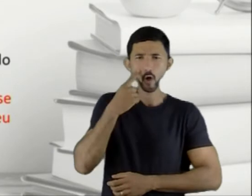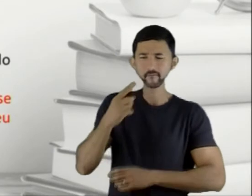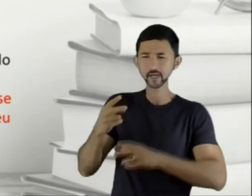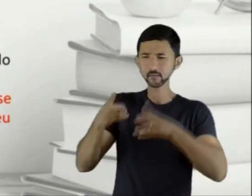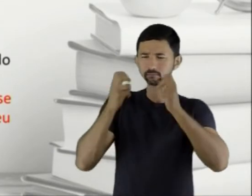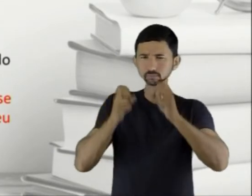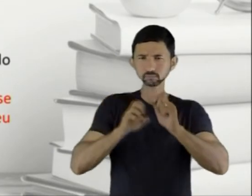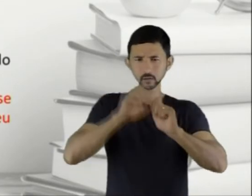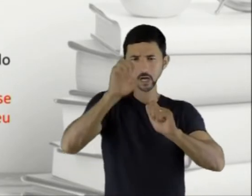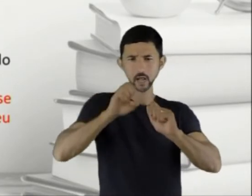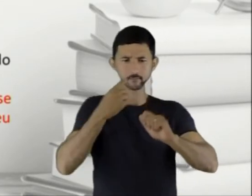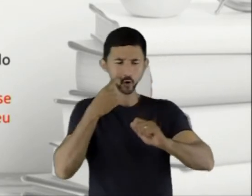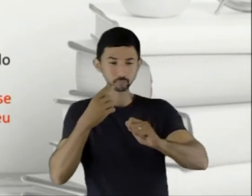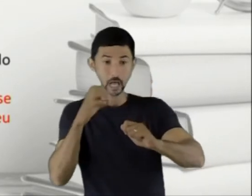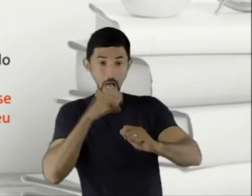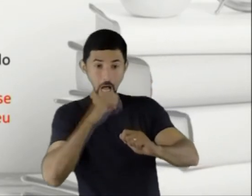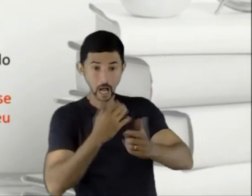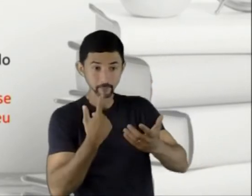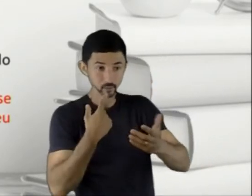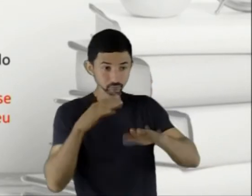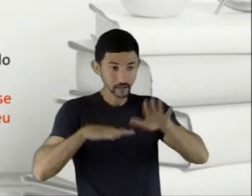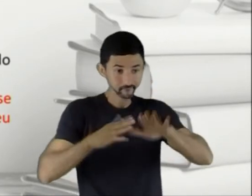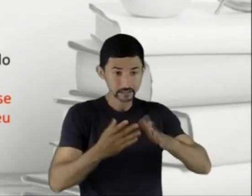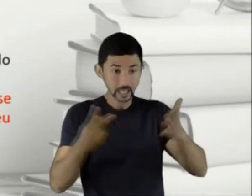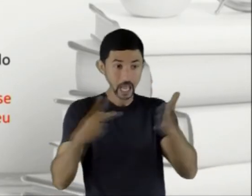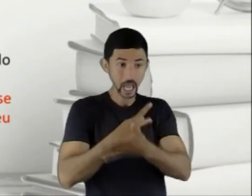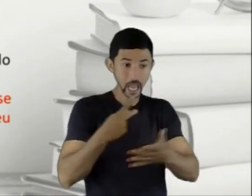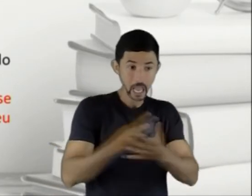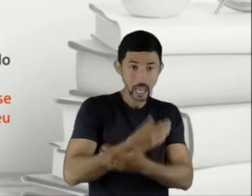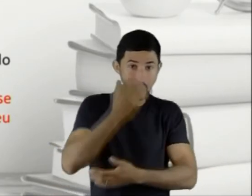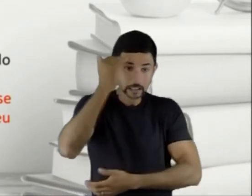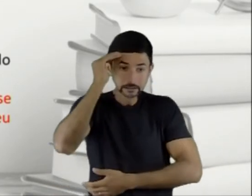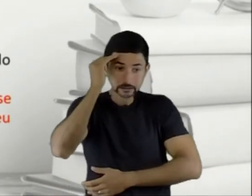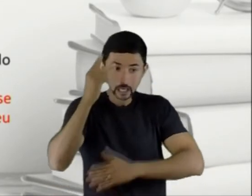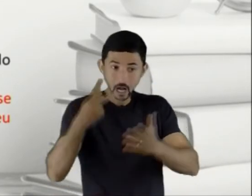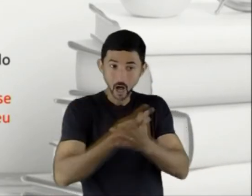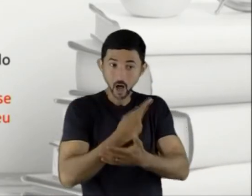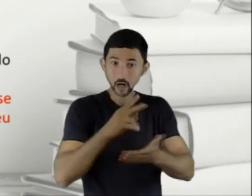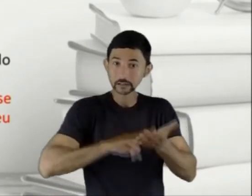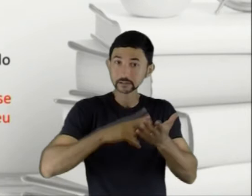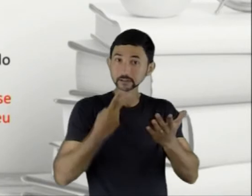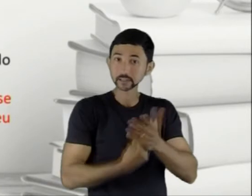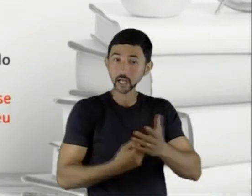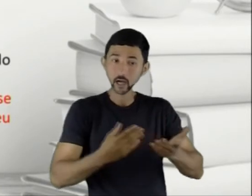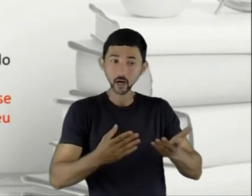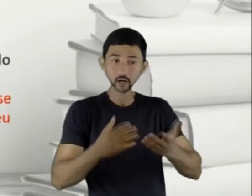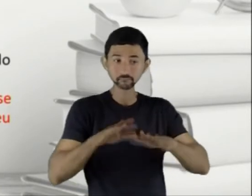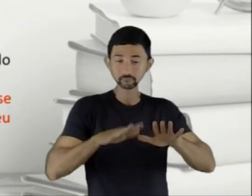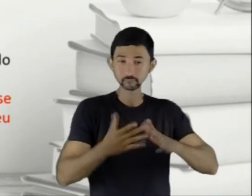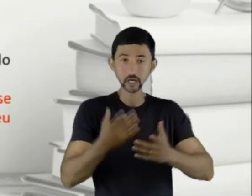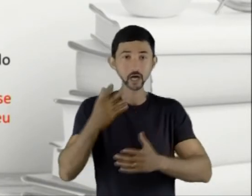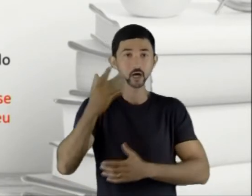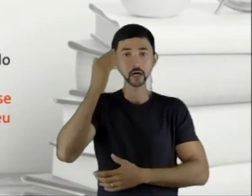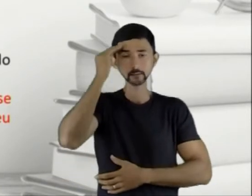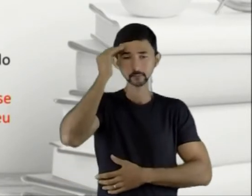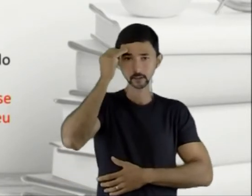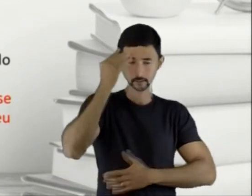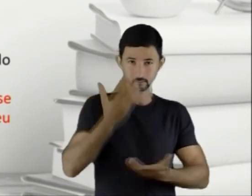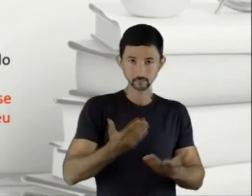isso rapidamente, pode ter o erro de interpretar que a Honda vendeu só 131 carros e a